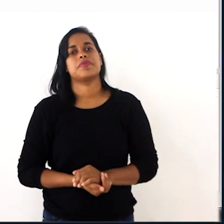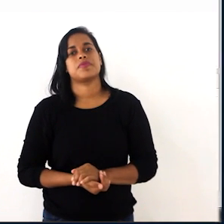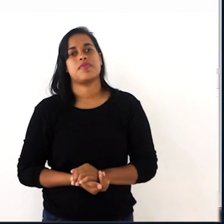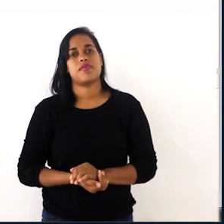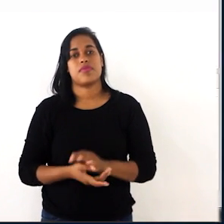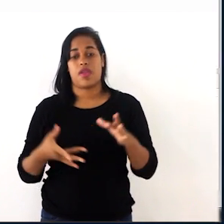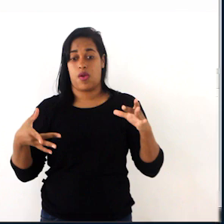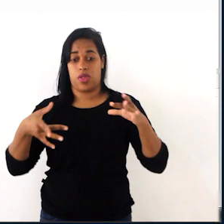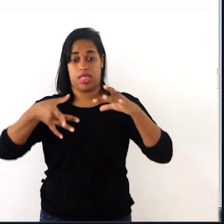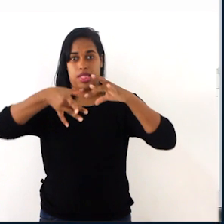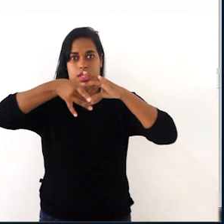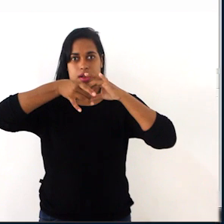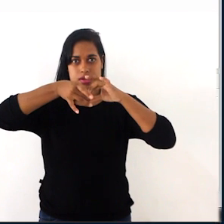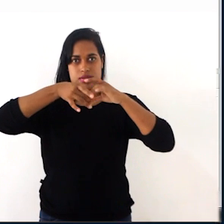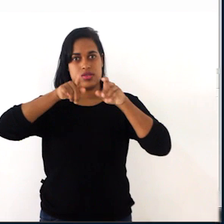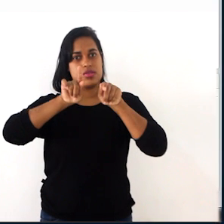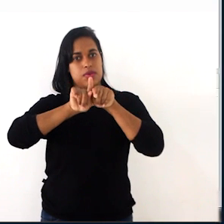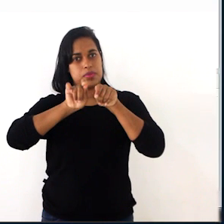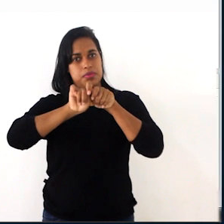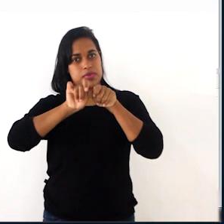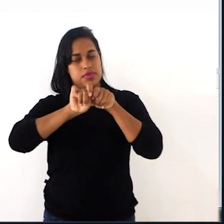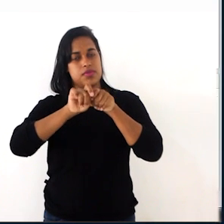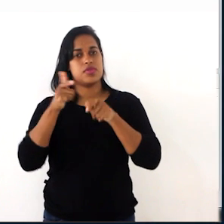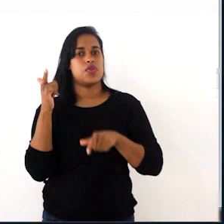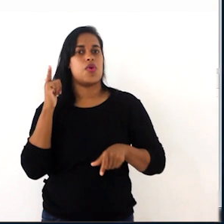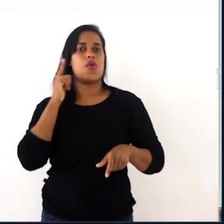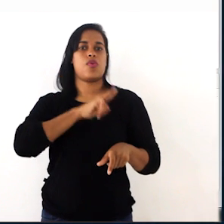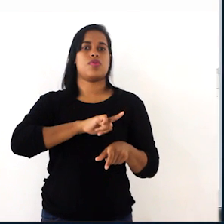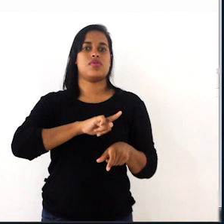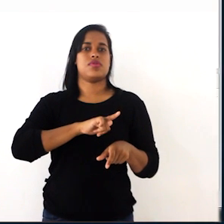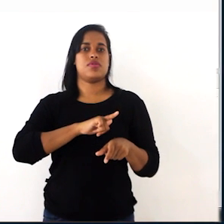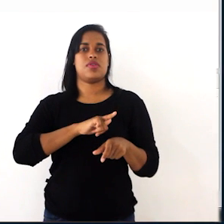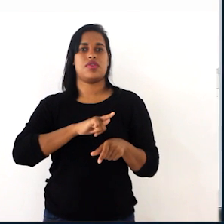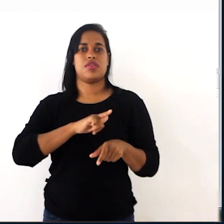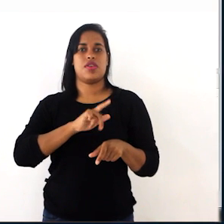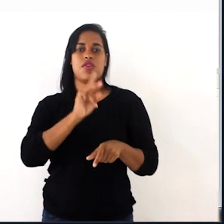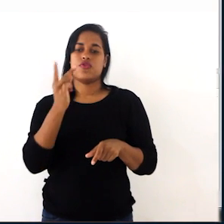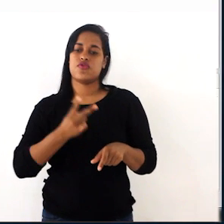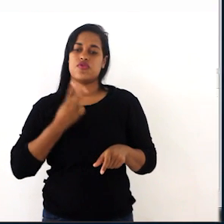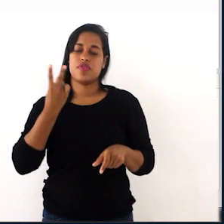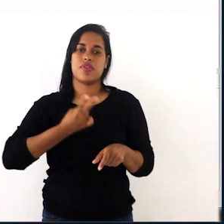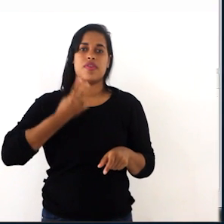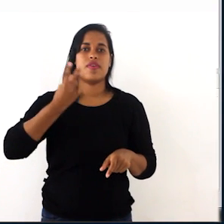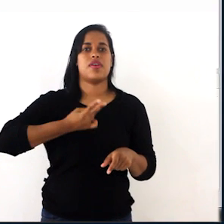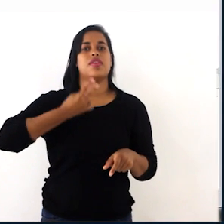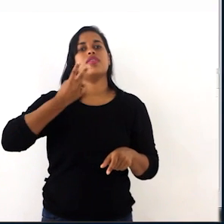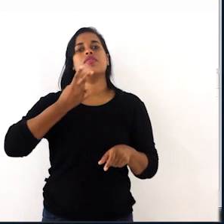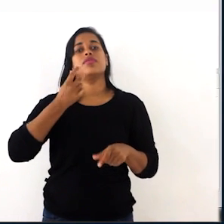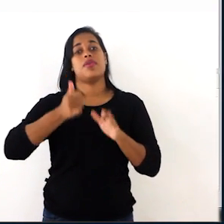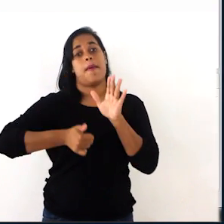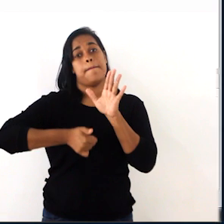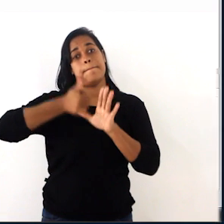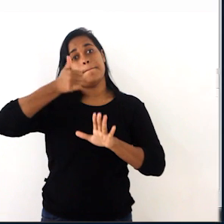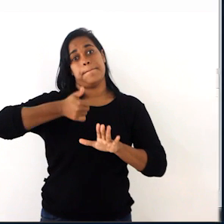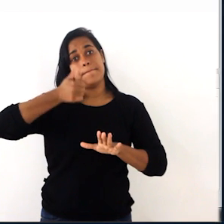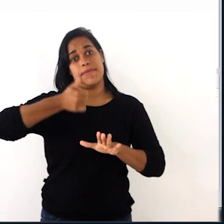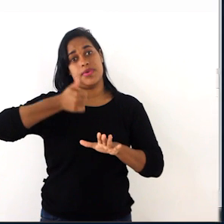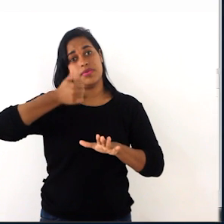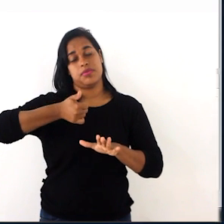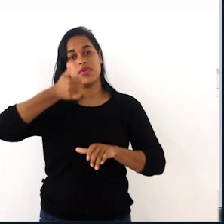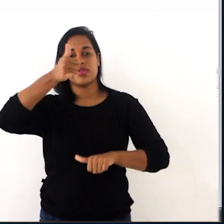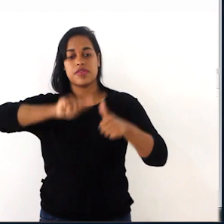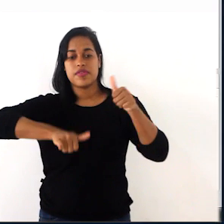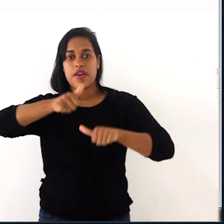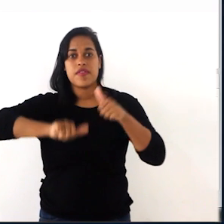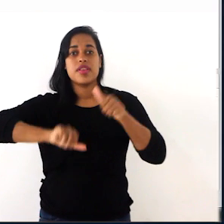da nossa conexão, para a gente poder se conectar e entregar os valores a eles. Tá? E a primeira coisa que a gente vai verificar é se